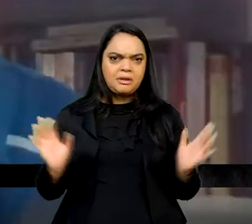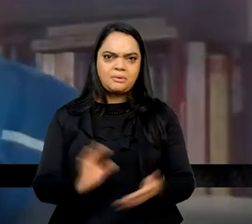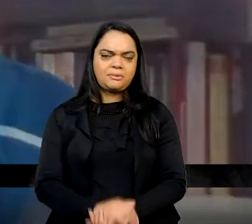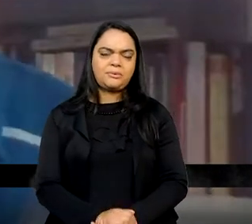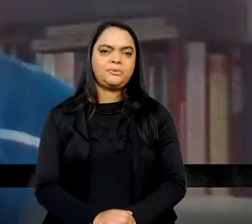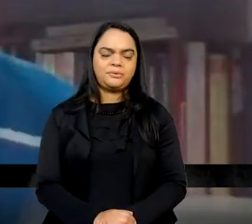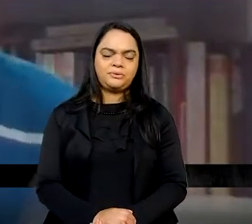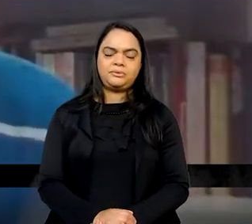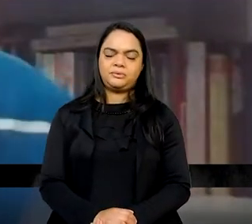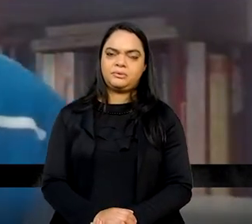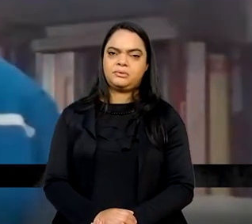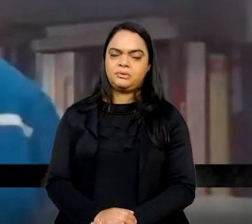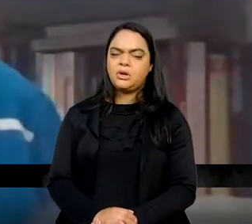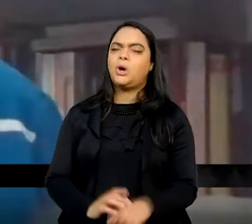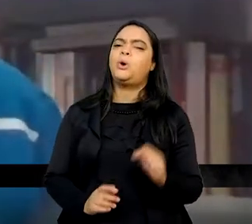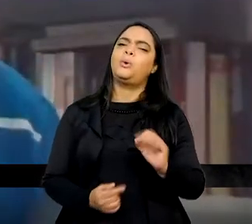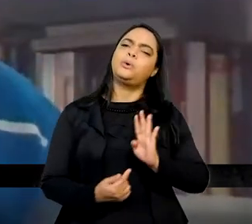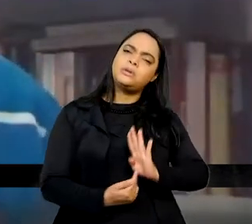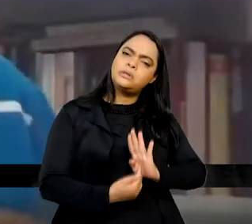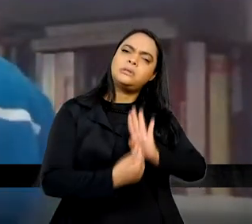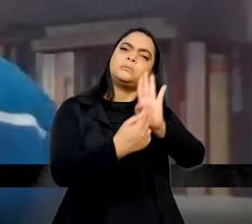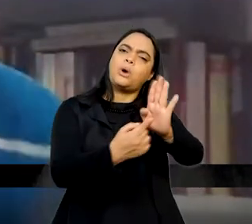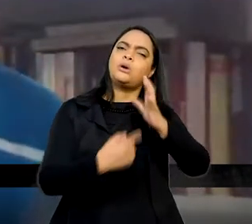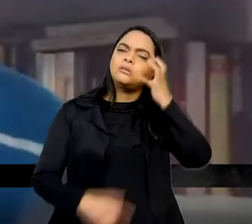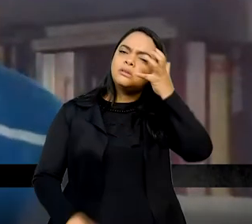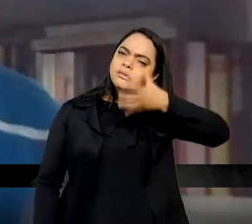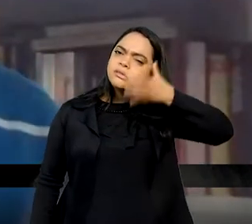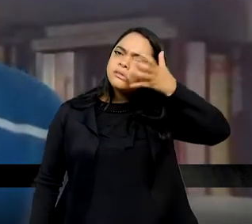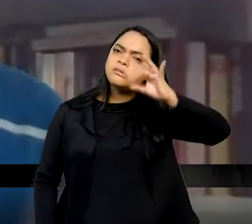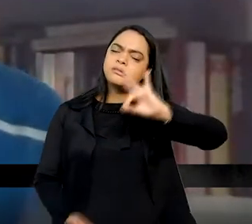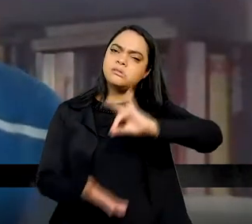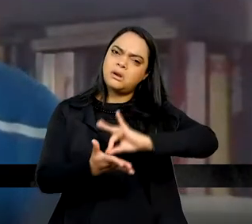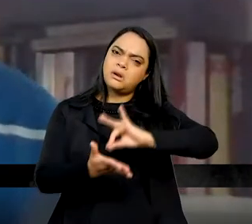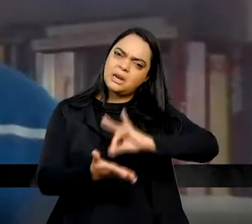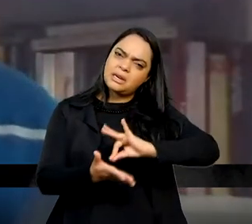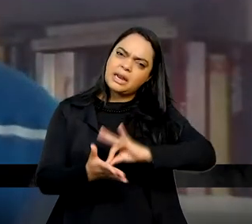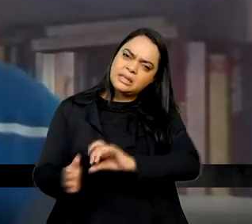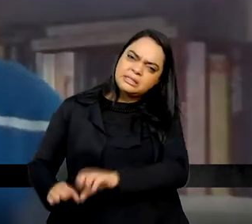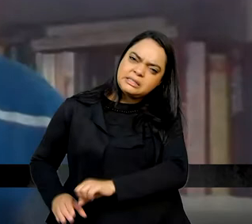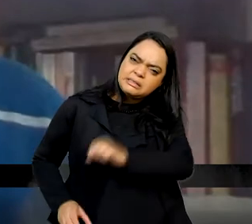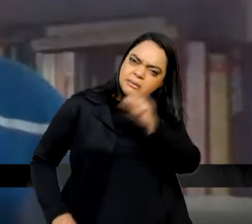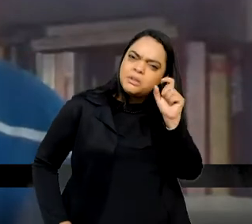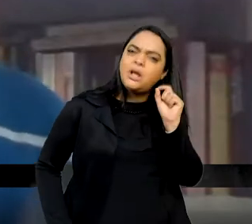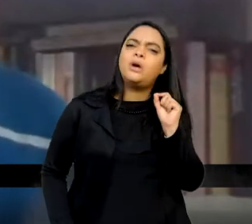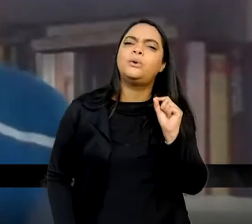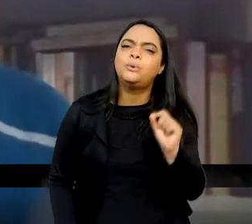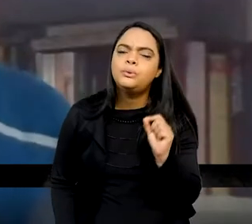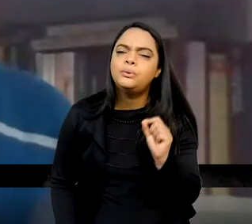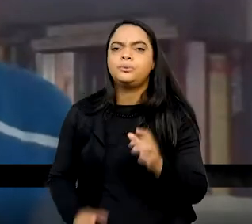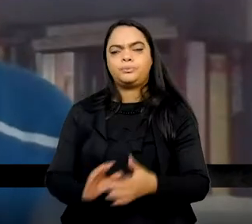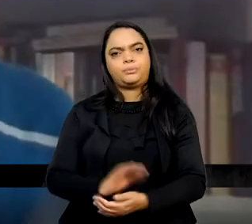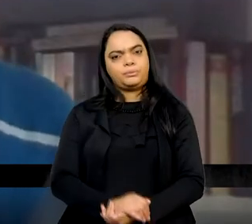cidadão. Mas o que mostra nesse discurso desse período da independência é que